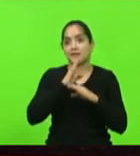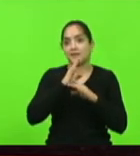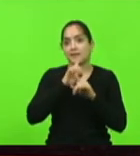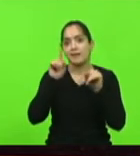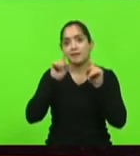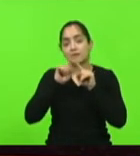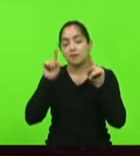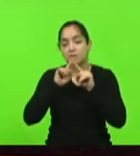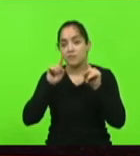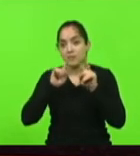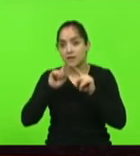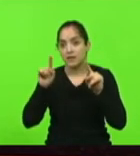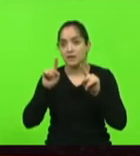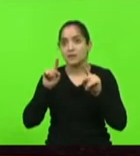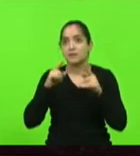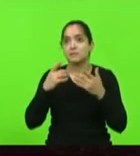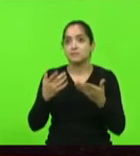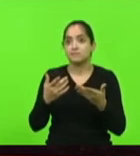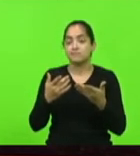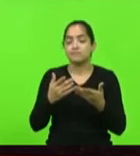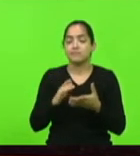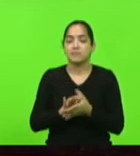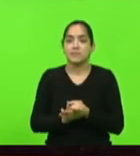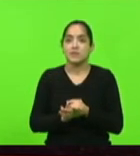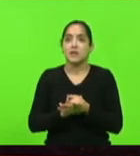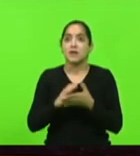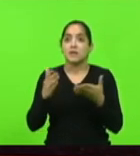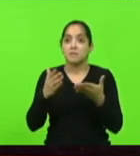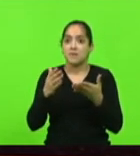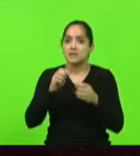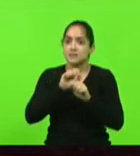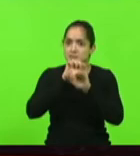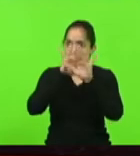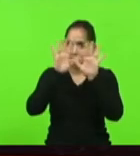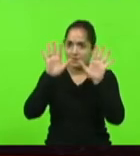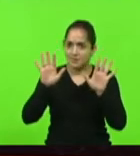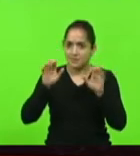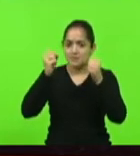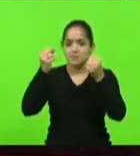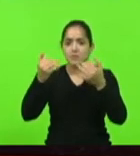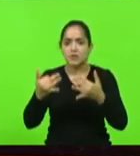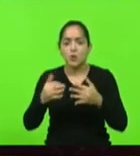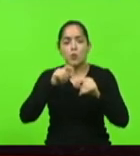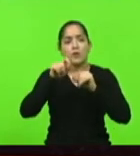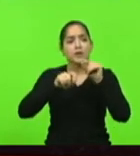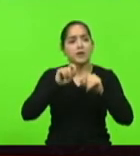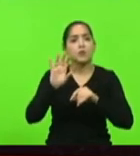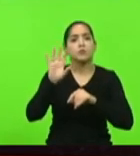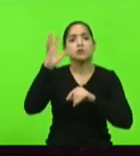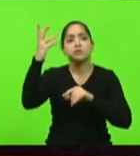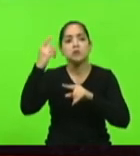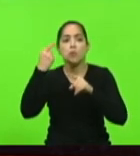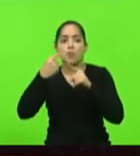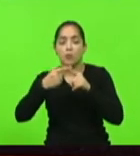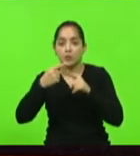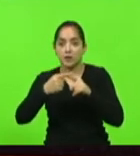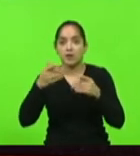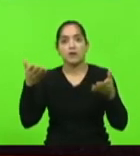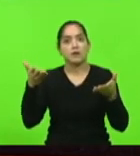a reclamação, porque as coisas não acontecem, mas trazer um esclarecimento de como foi, o porquê que aconteceu, e